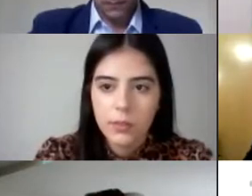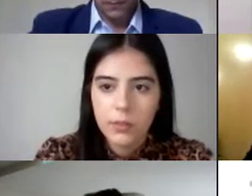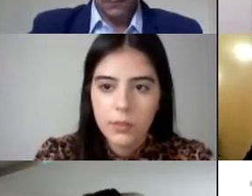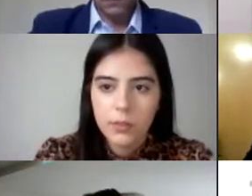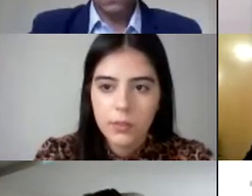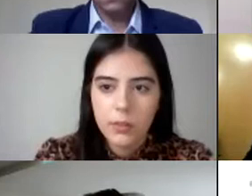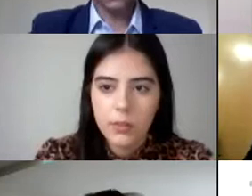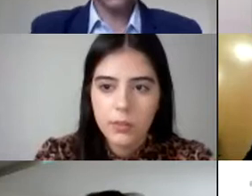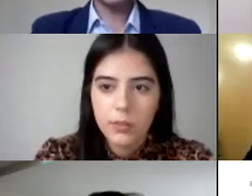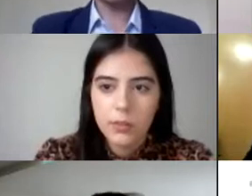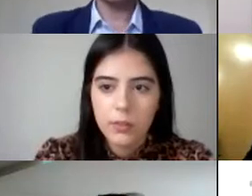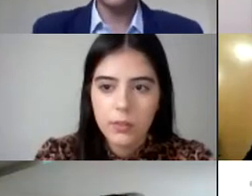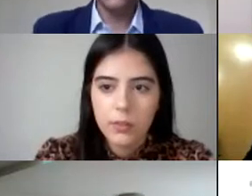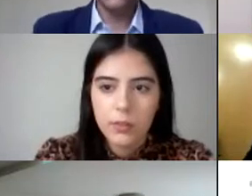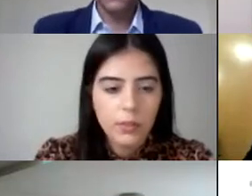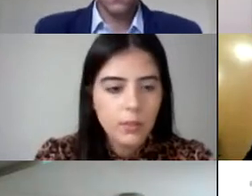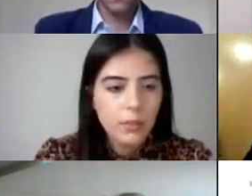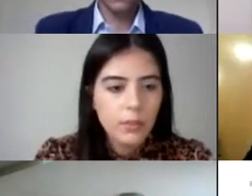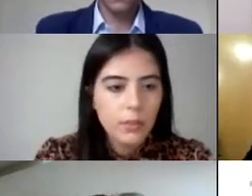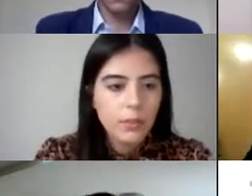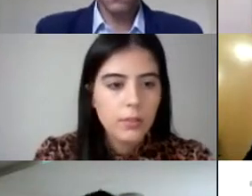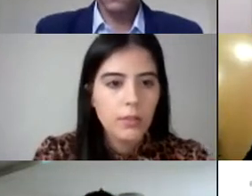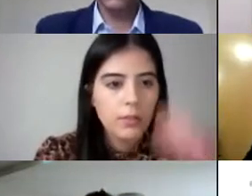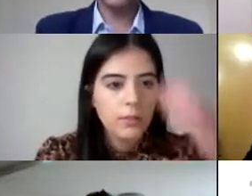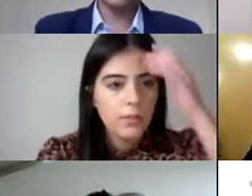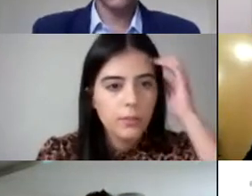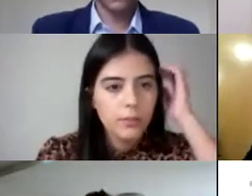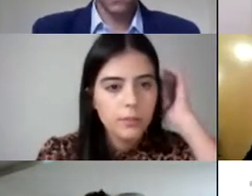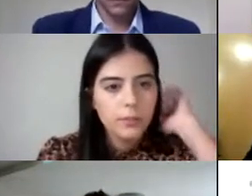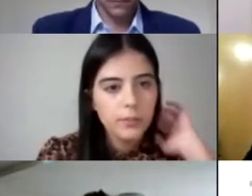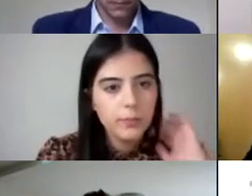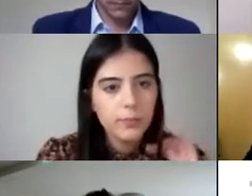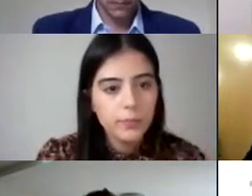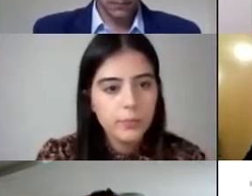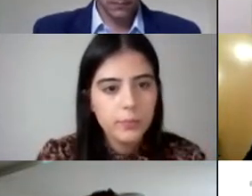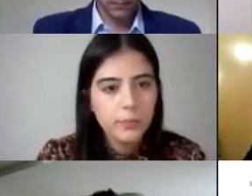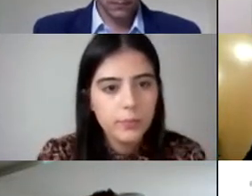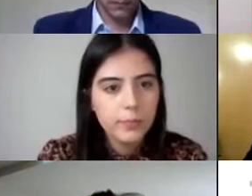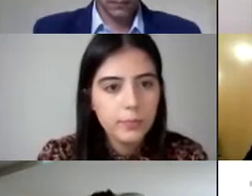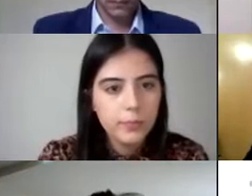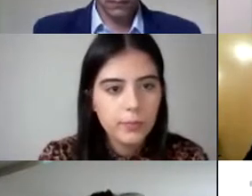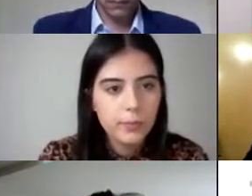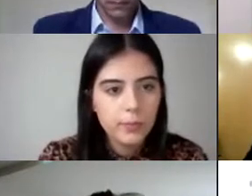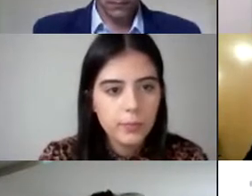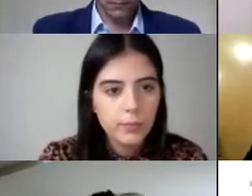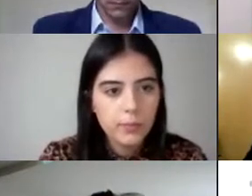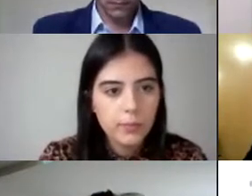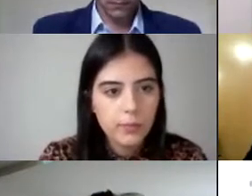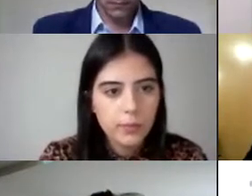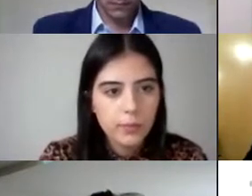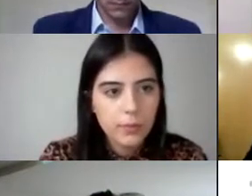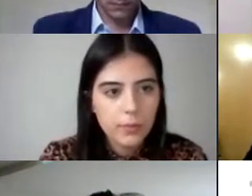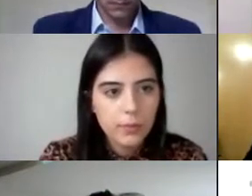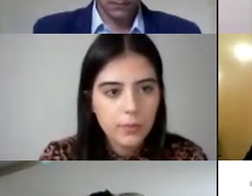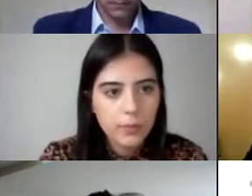Souza, secretário-geral da Ordem dos Advogados, e quero dar as boas-vindas a todos. E, por favor, vamos rodar o